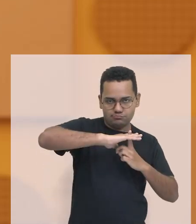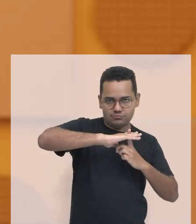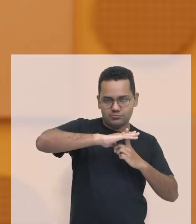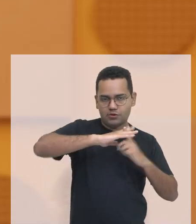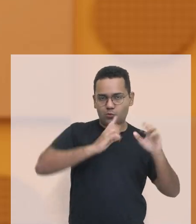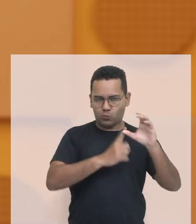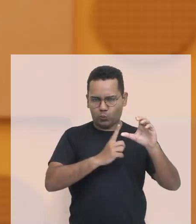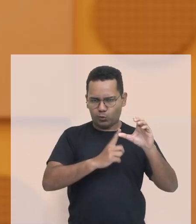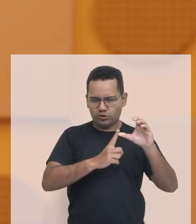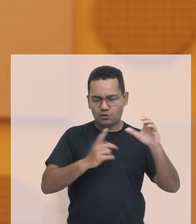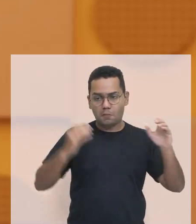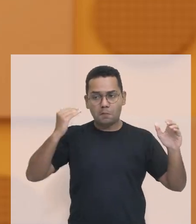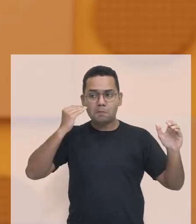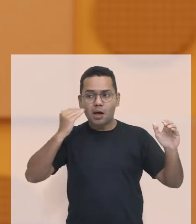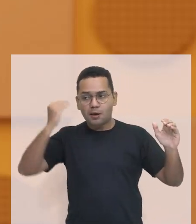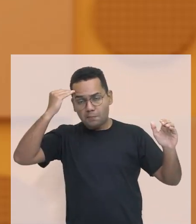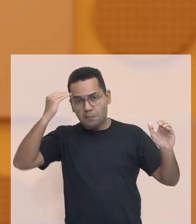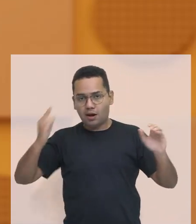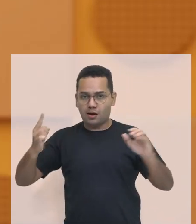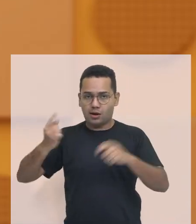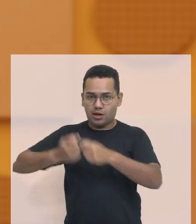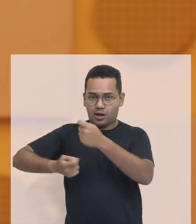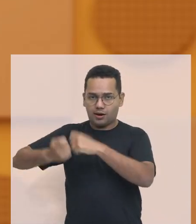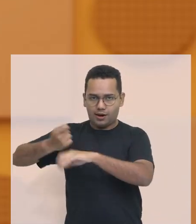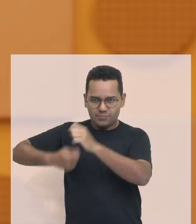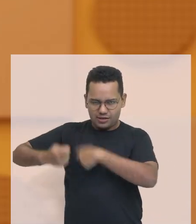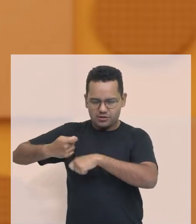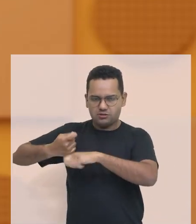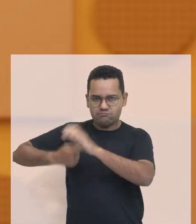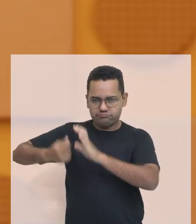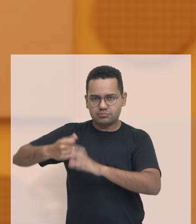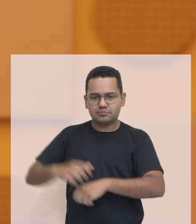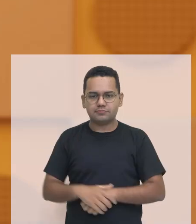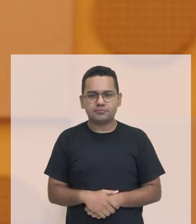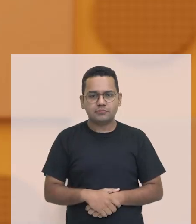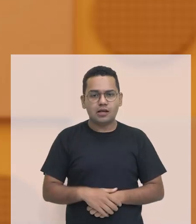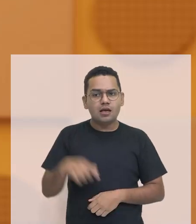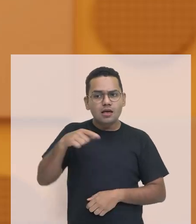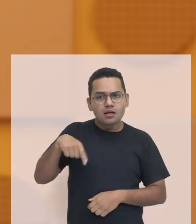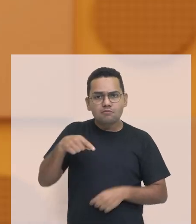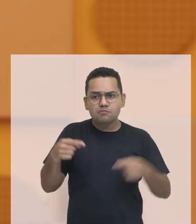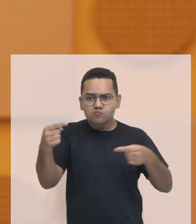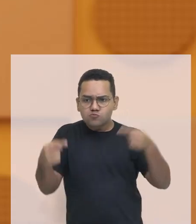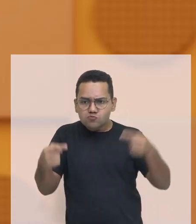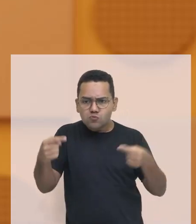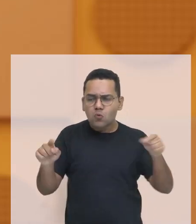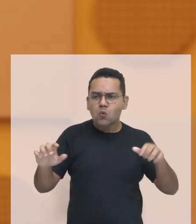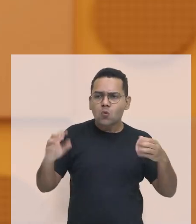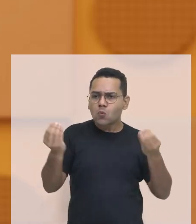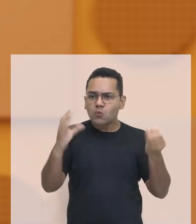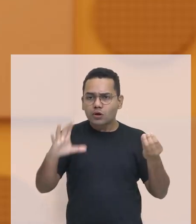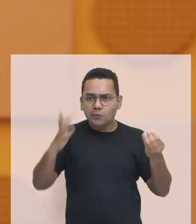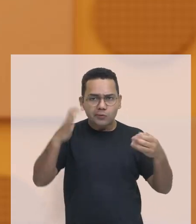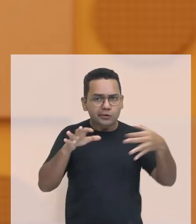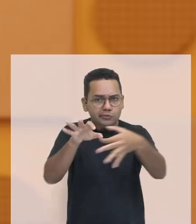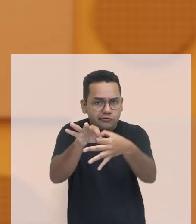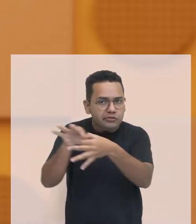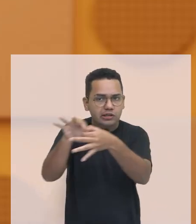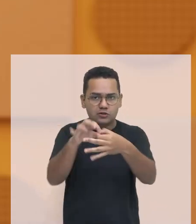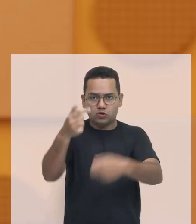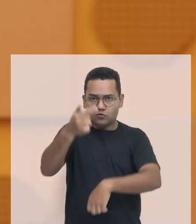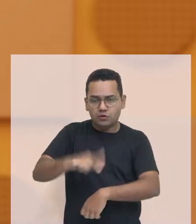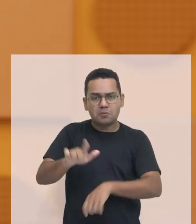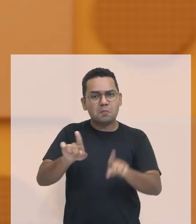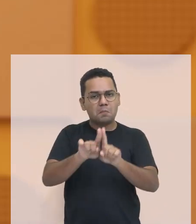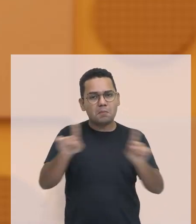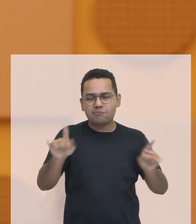eles ficariam ali discutindo e observando como é que se daria a reunificação da Coreia. Infelizmente,